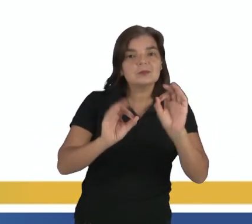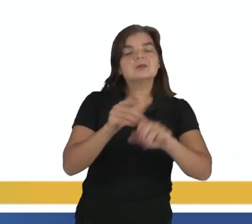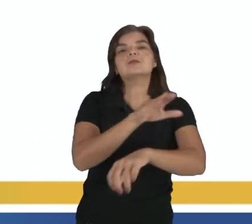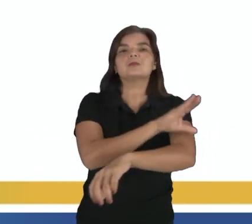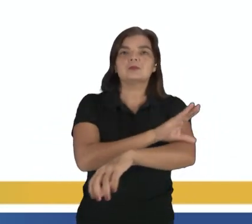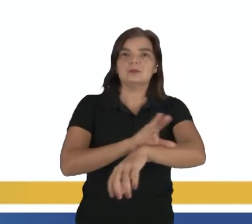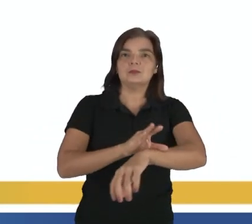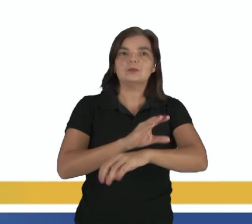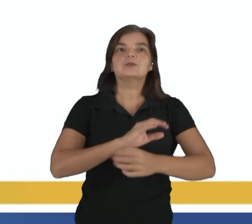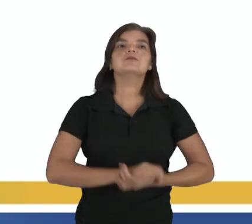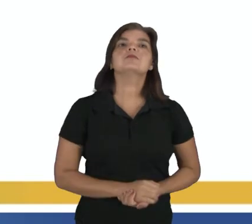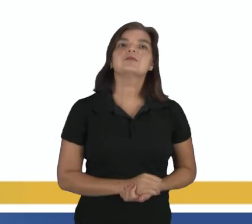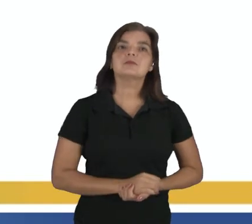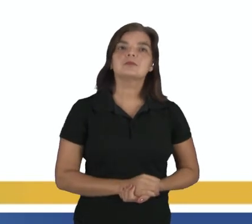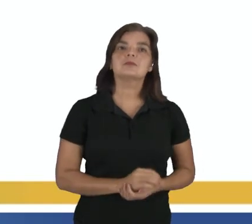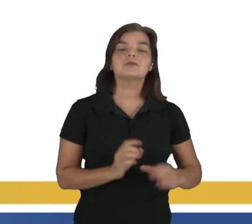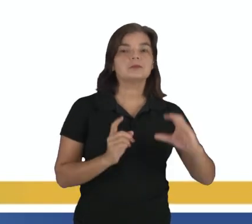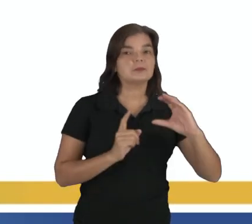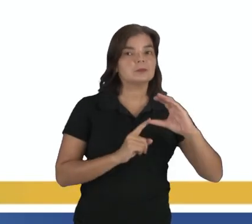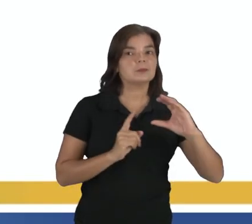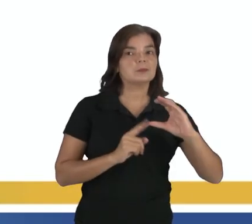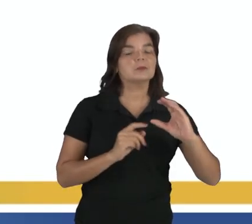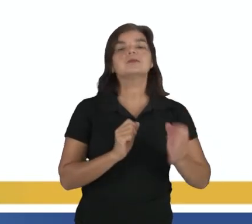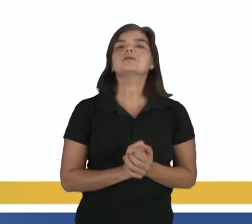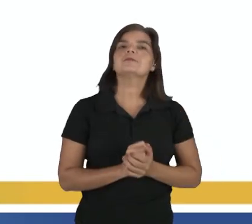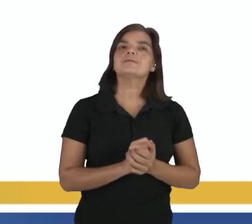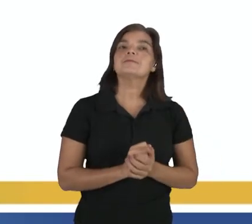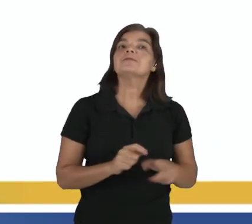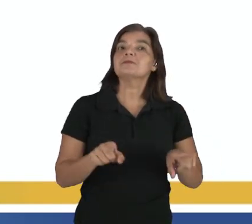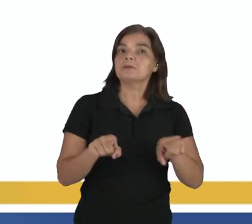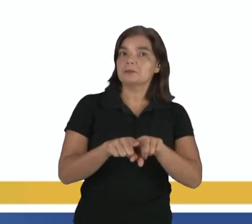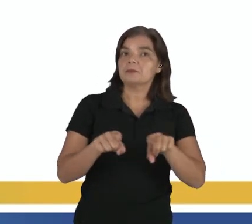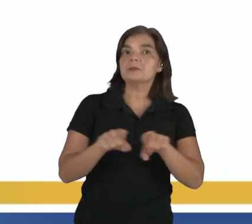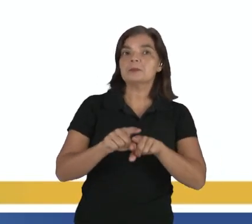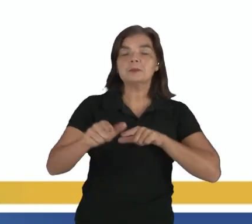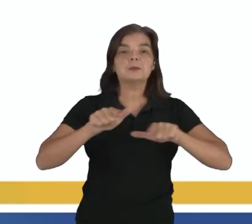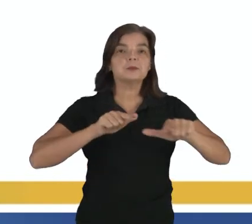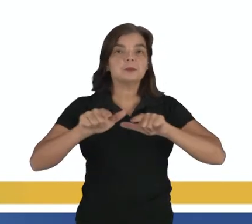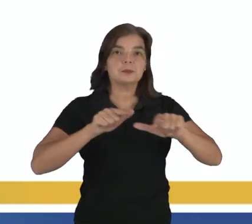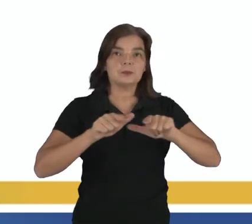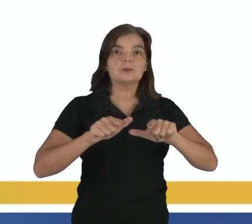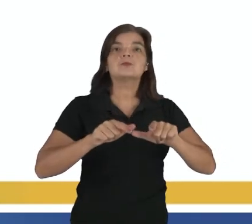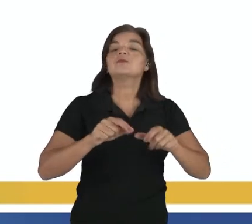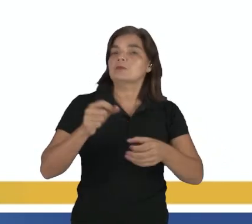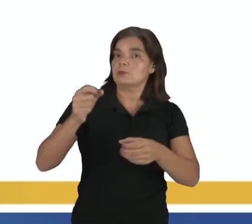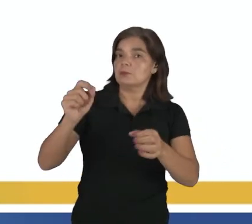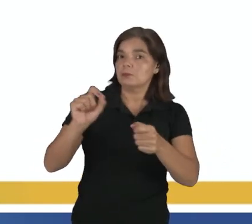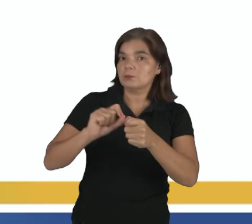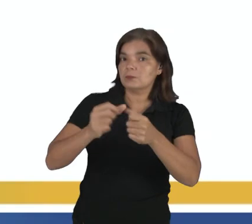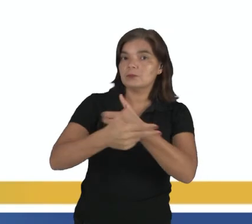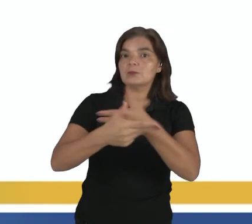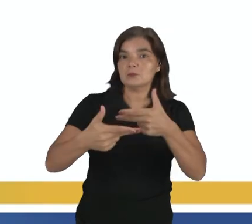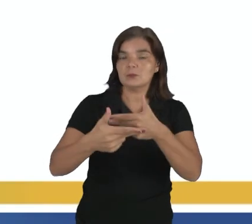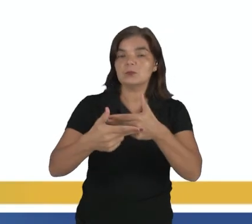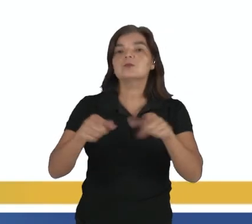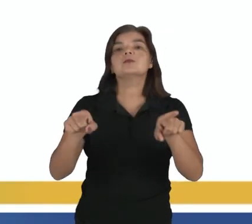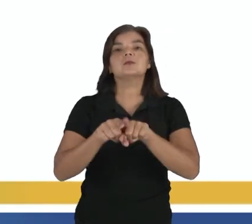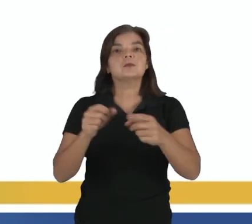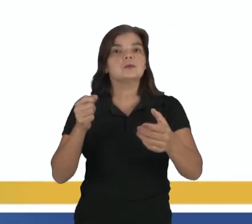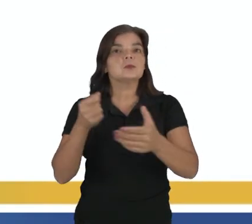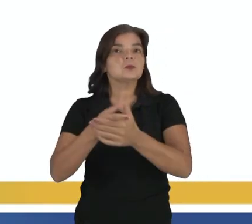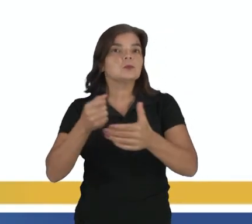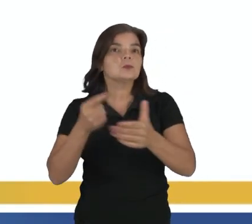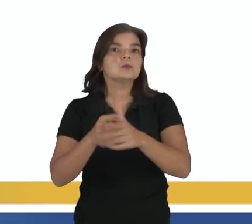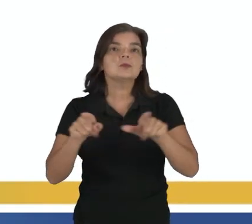homogeneidade da produção cultural. Alternativa C: fazendo com que o trabalhador produza e